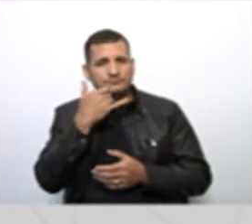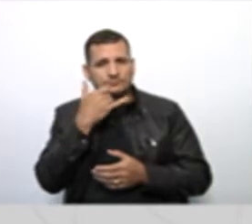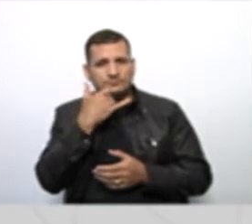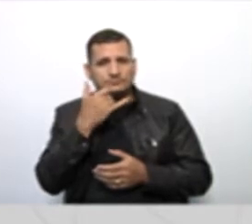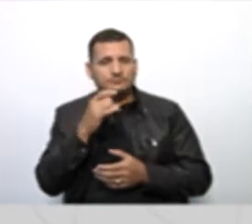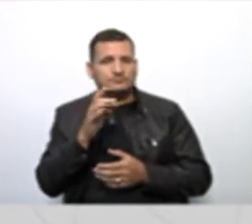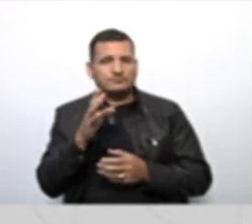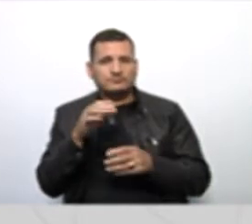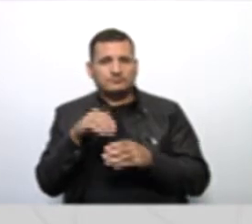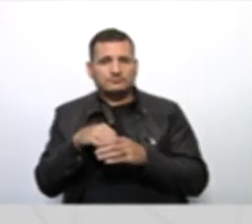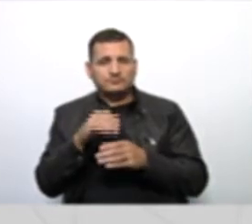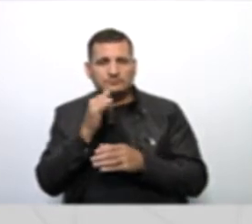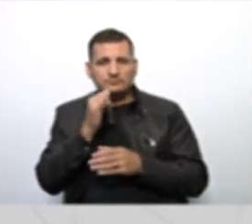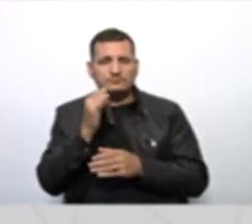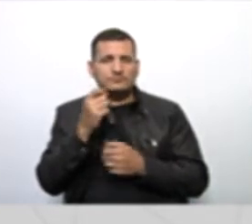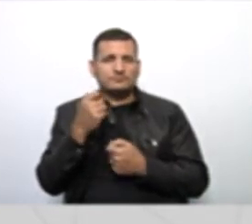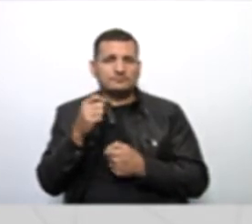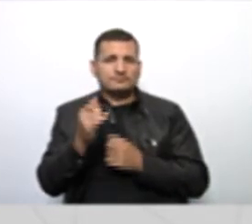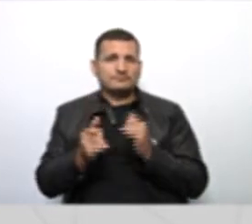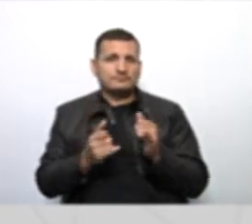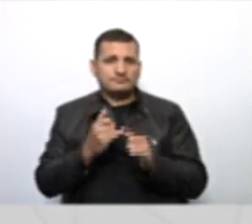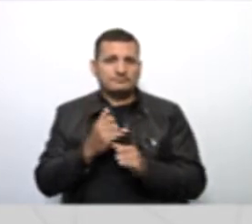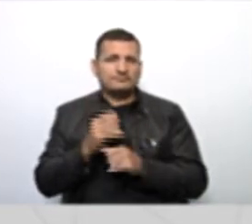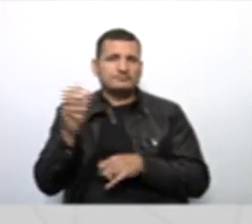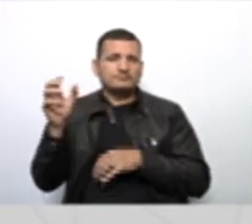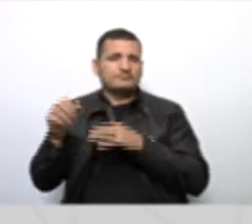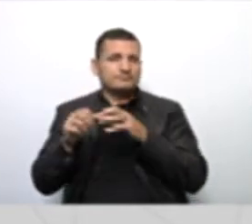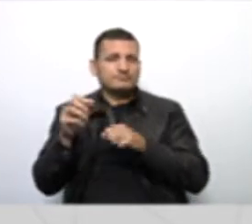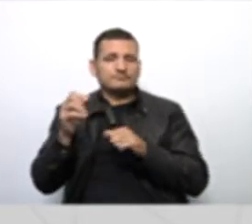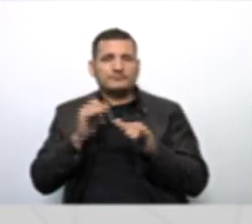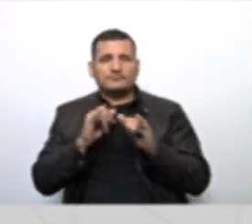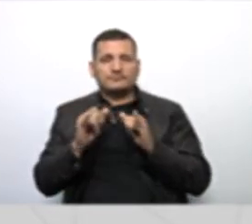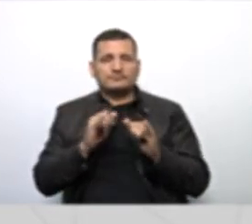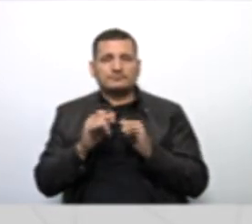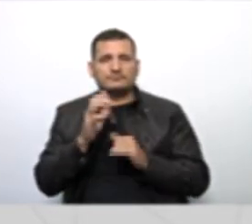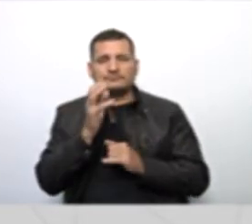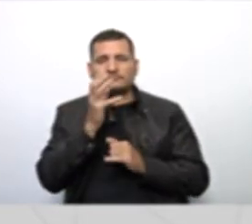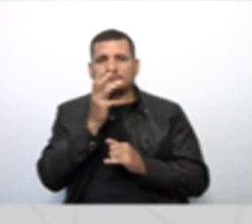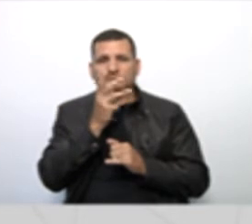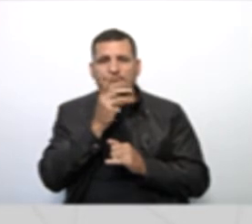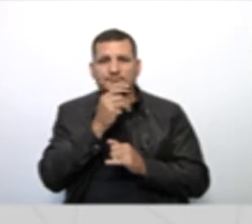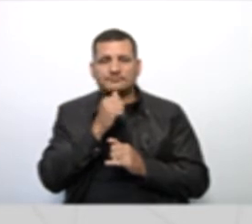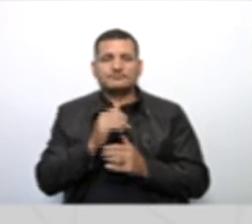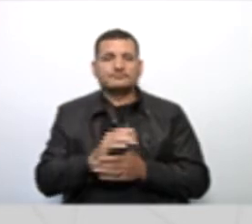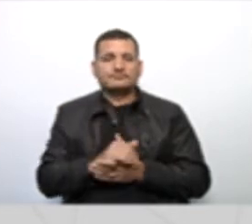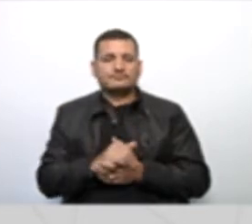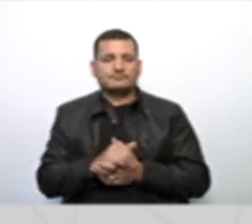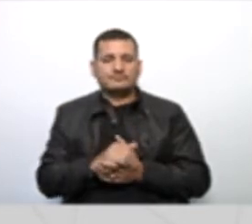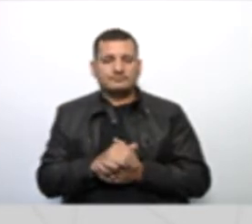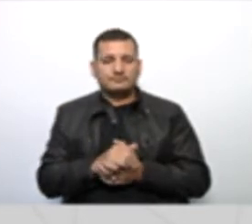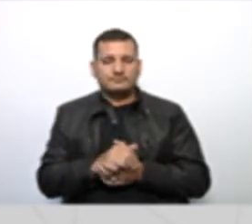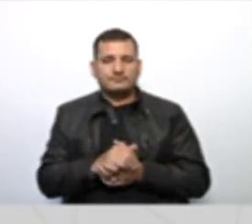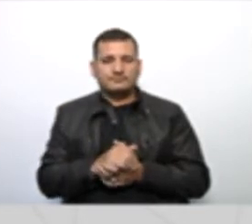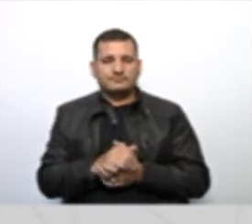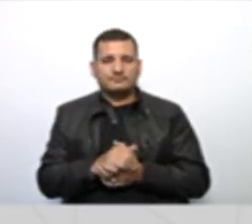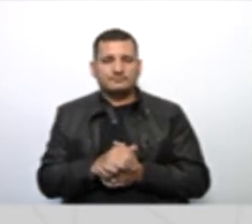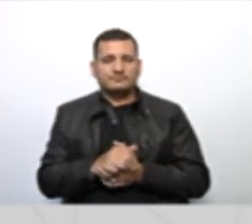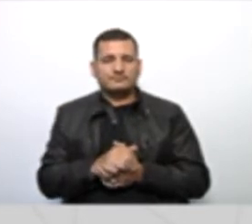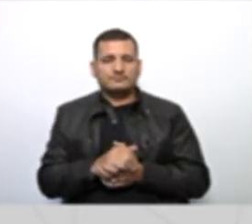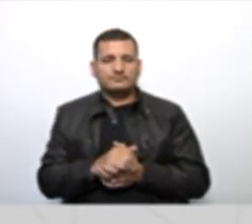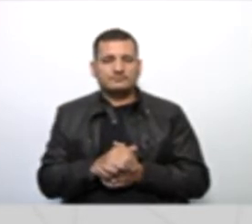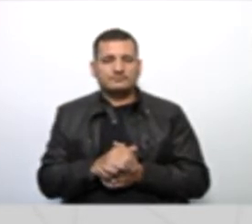Porém, teve o acesso à internet, que precisa de buscar informações ali, né, ele já vai ficar um pouquinho lento devido à sua